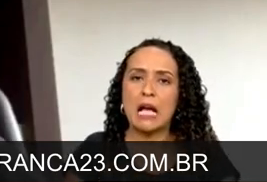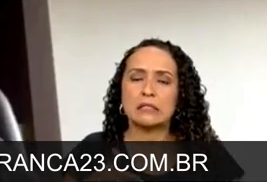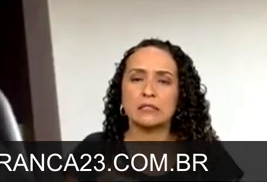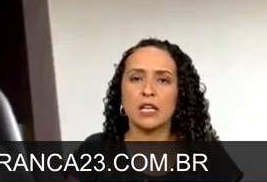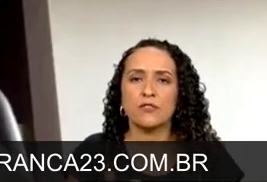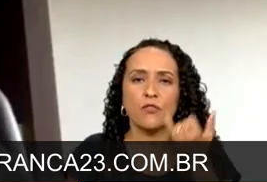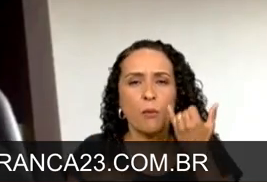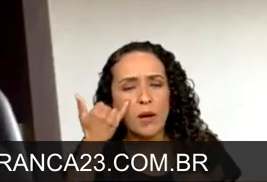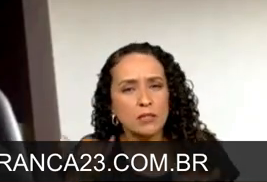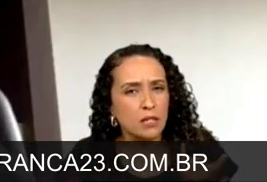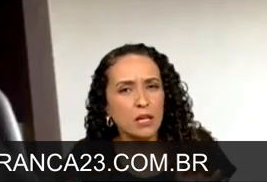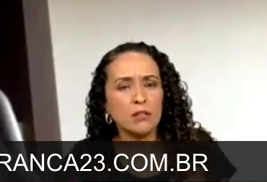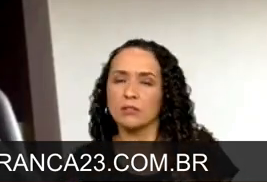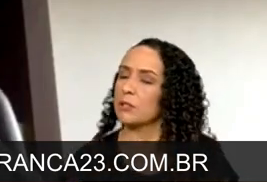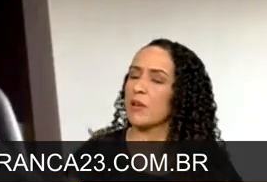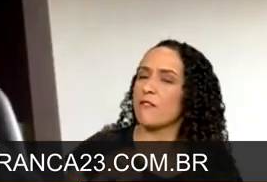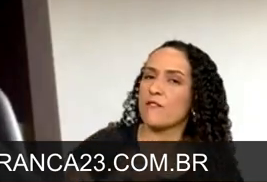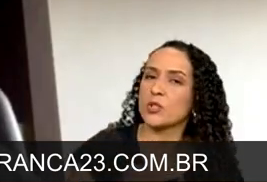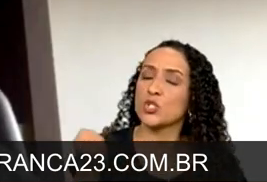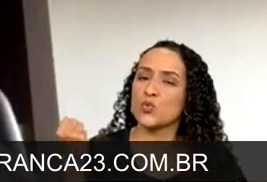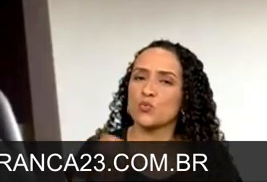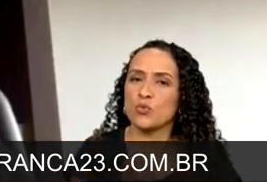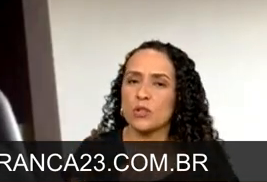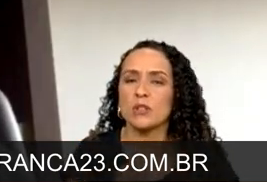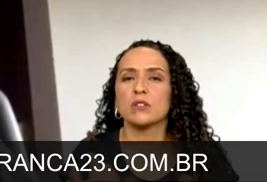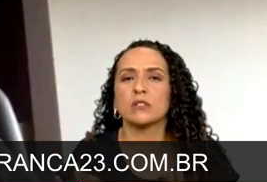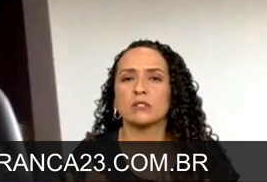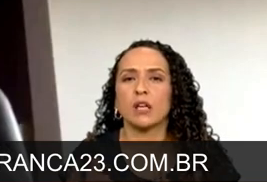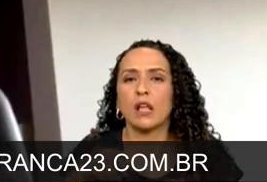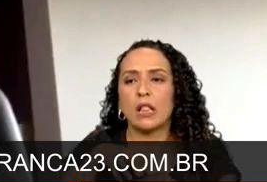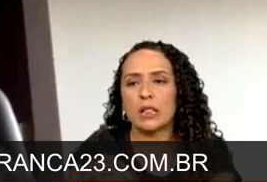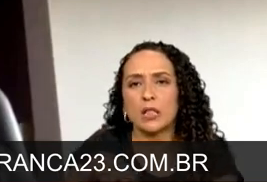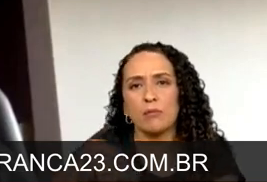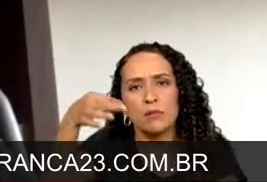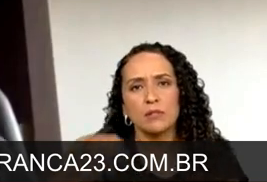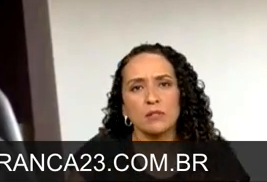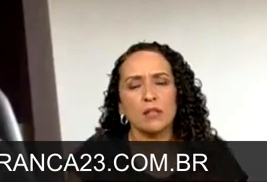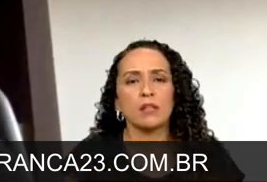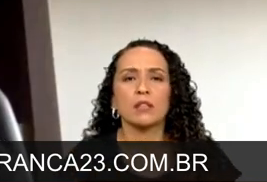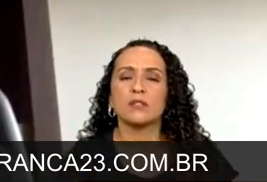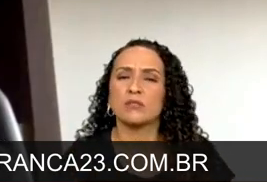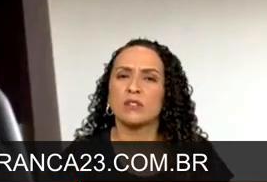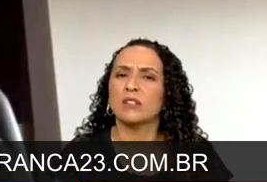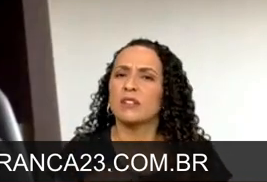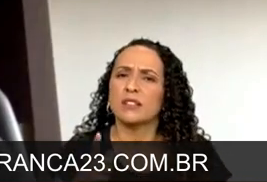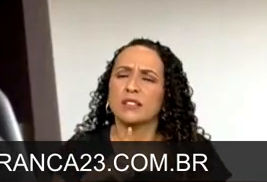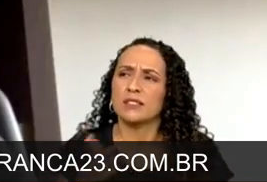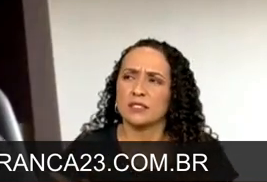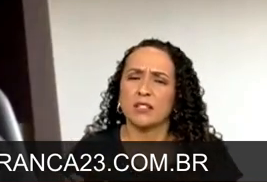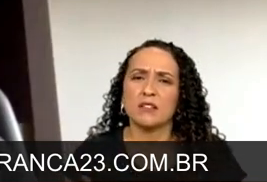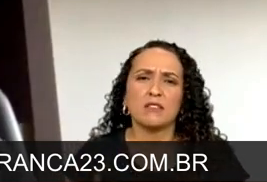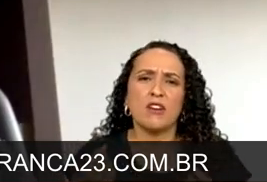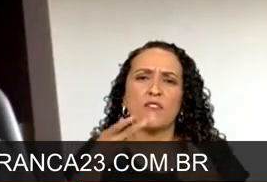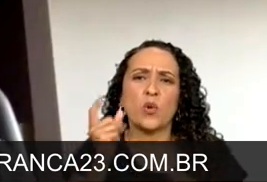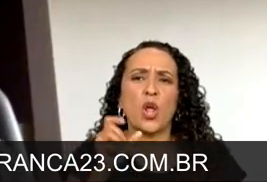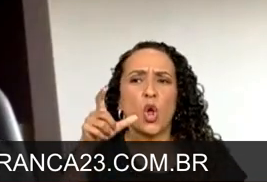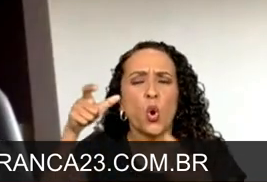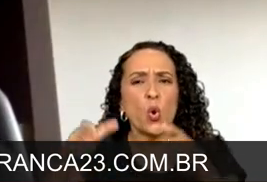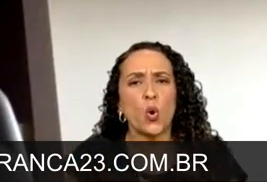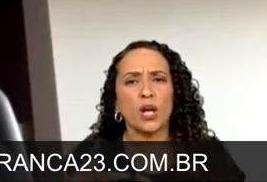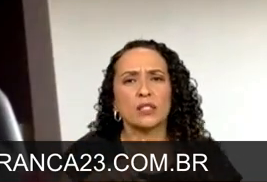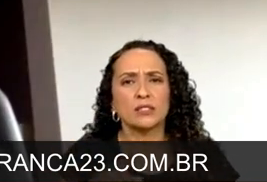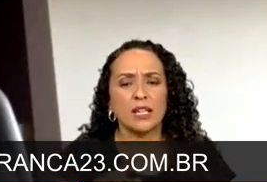informação, uma falta de segurança, de transporte adequado. A gente fala que é um local que está